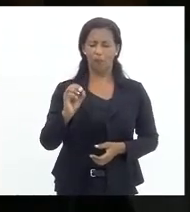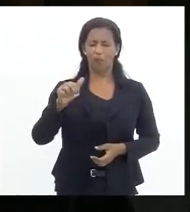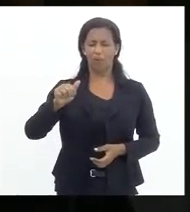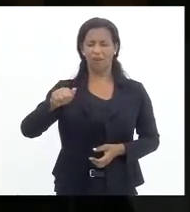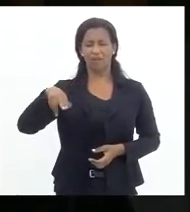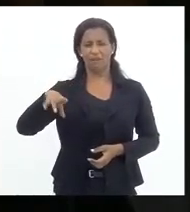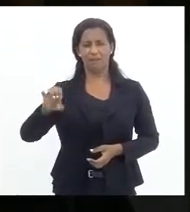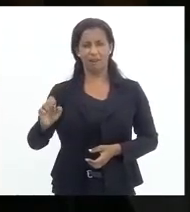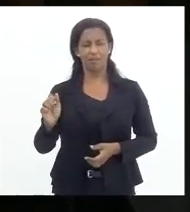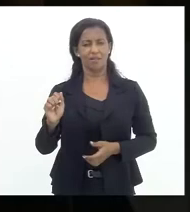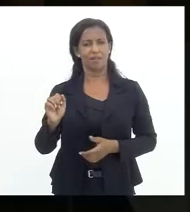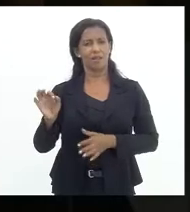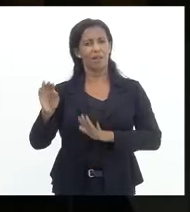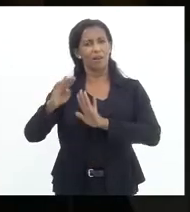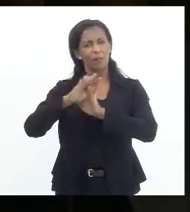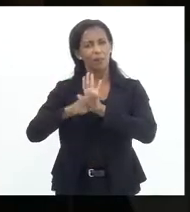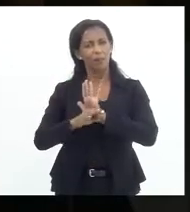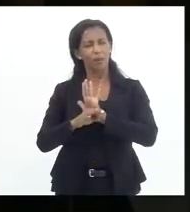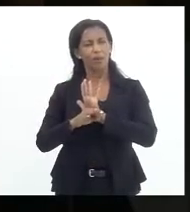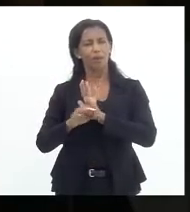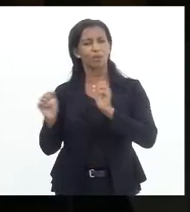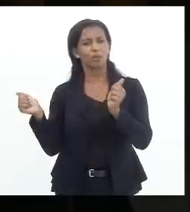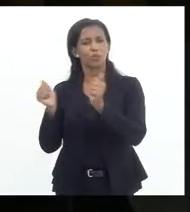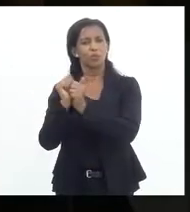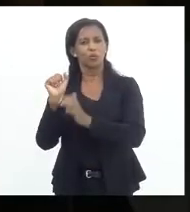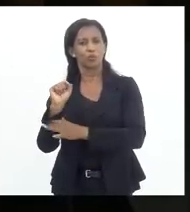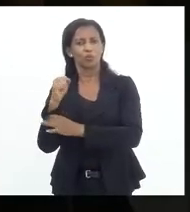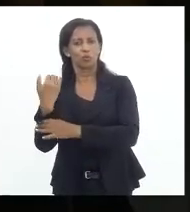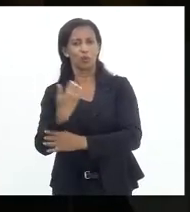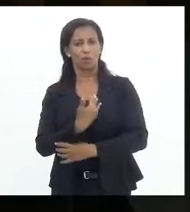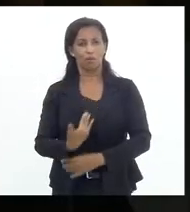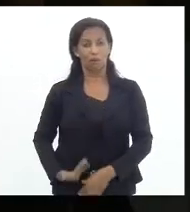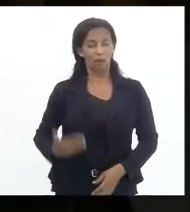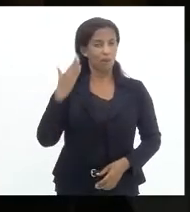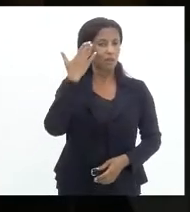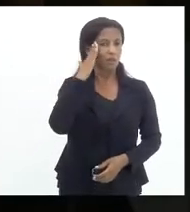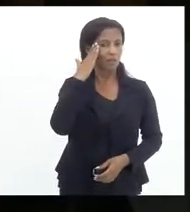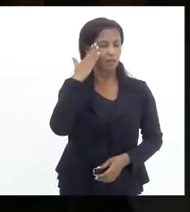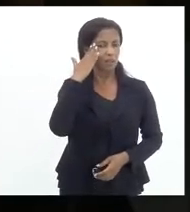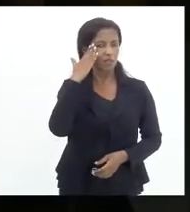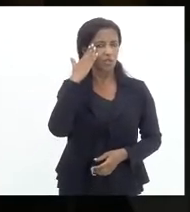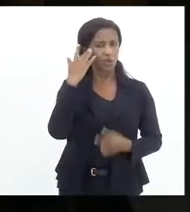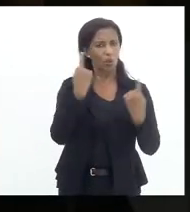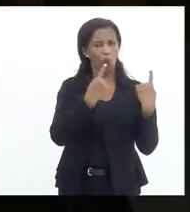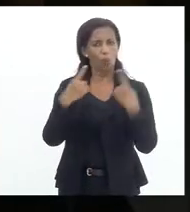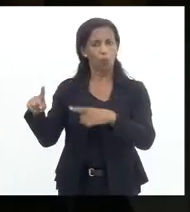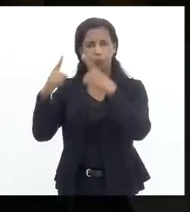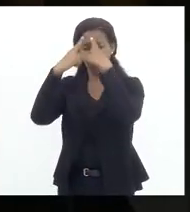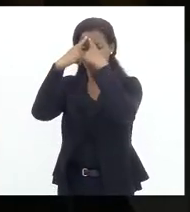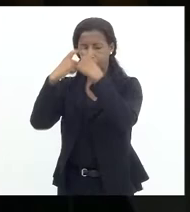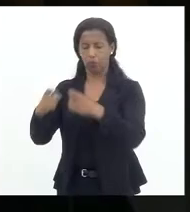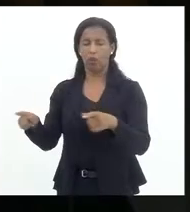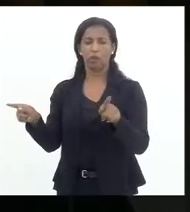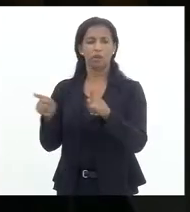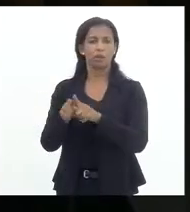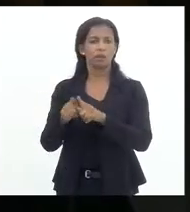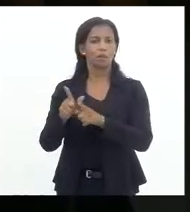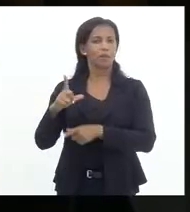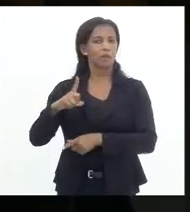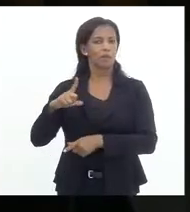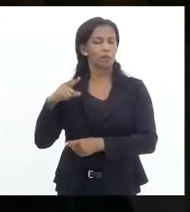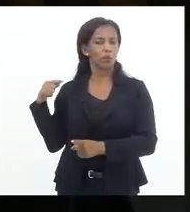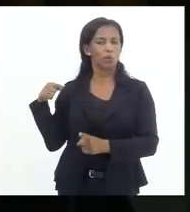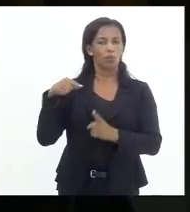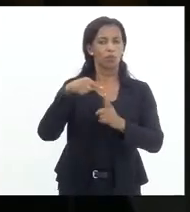era o programa nacional de segurança pública com cidadania que entendia a concepção de enfrentamento da violência acabou sendo sobretudo é